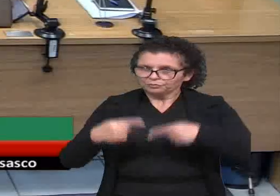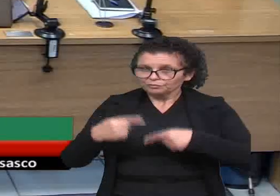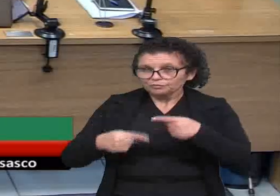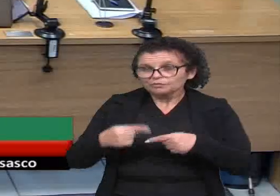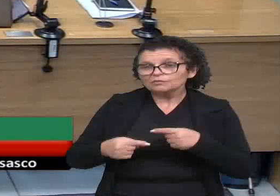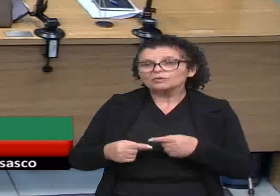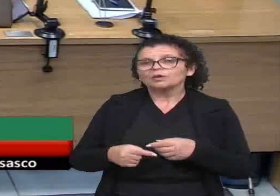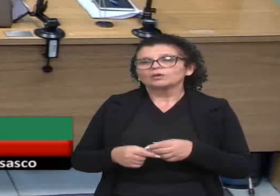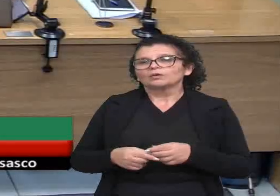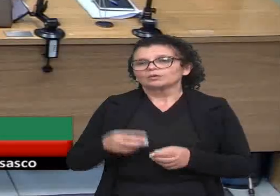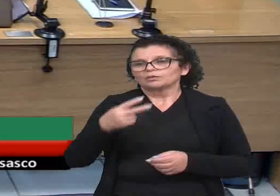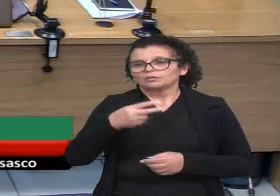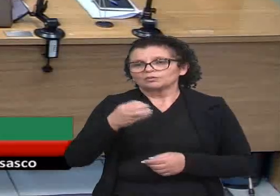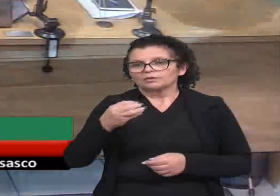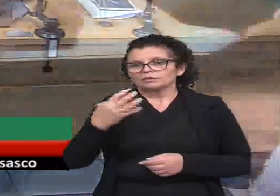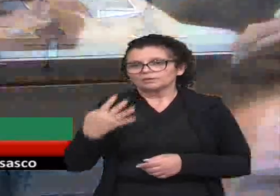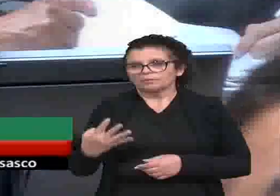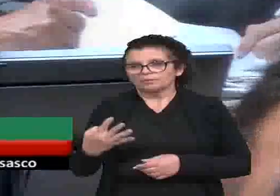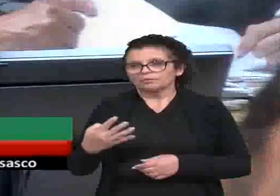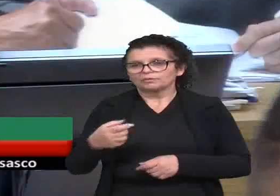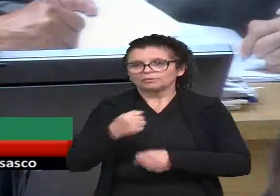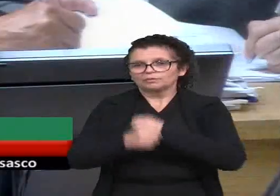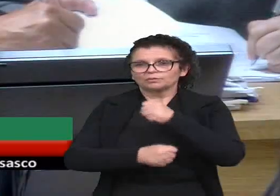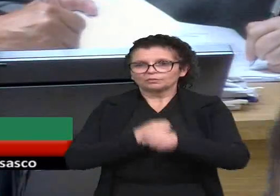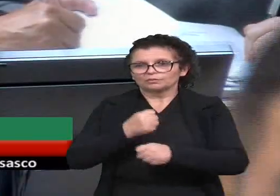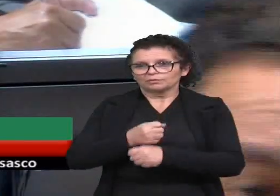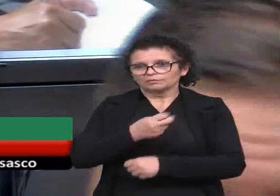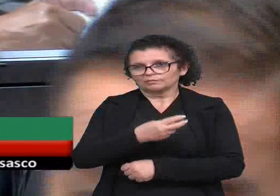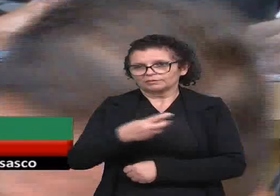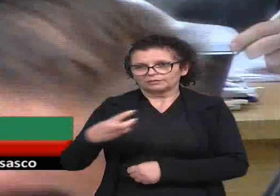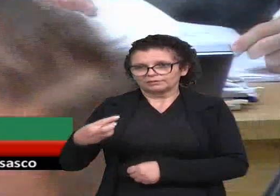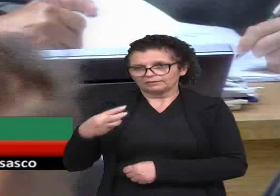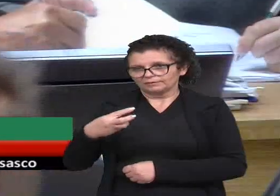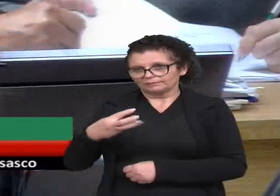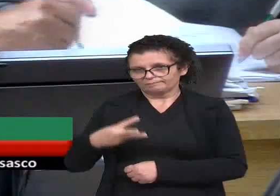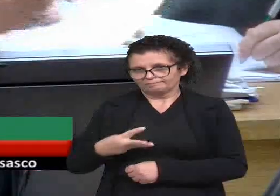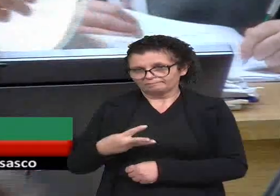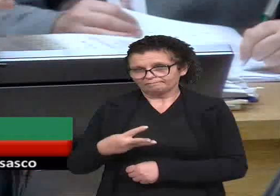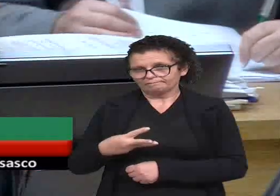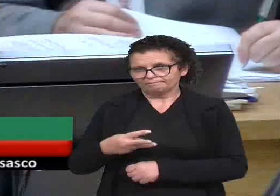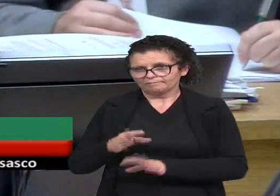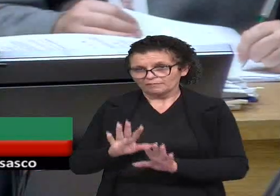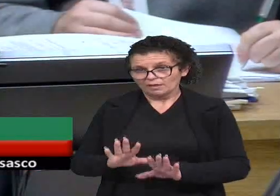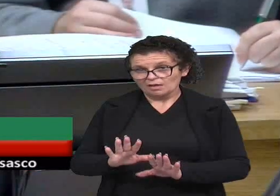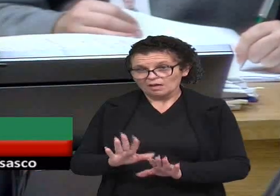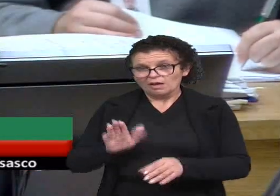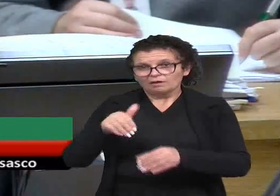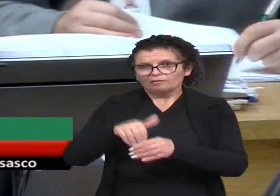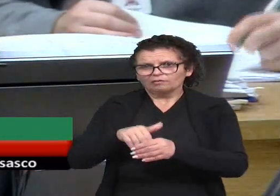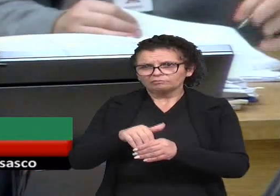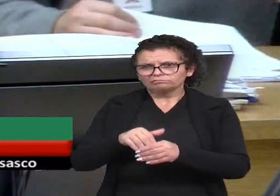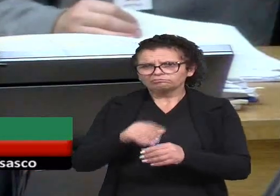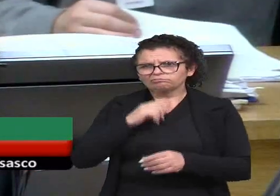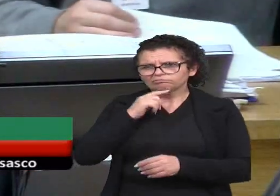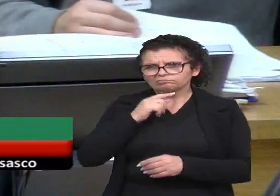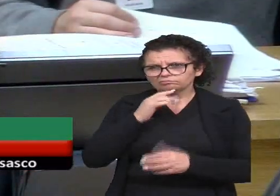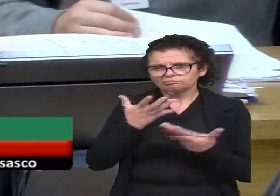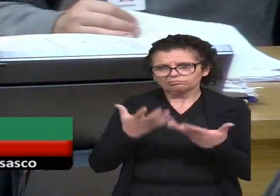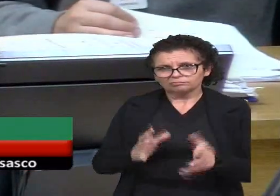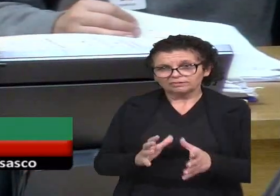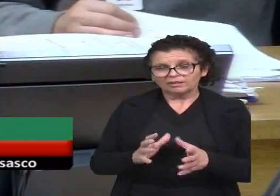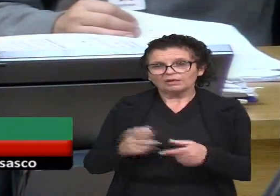reconhecimento 204 de 2023. Antes de entrar aqui na votação, estou vendo que ninguém vai